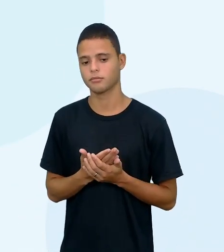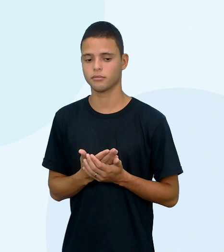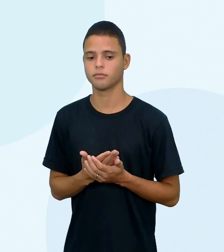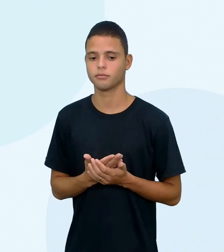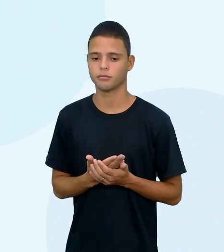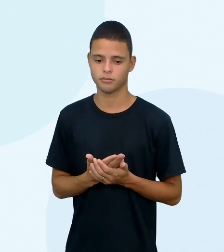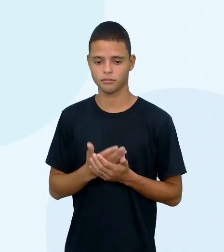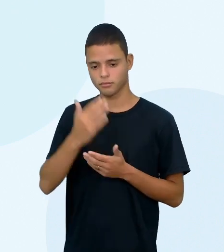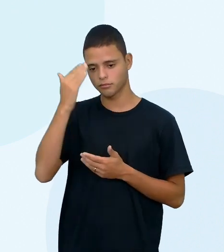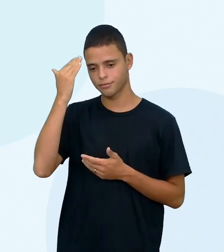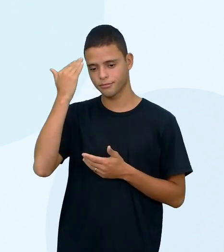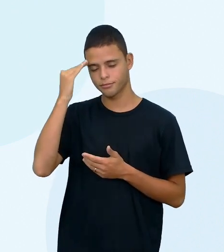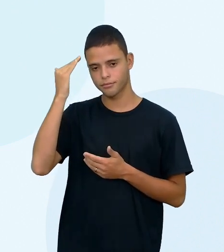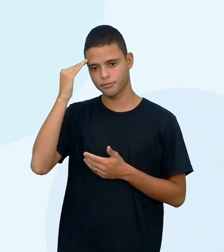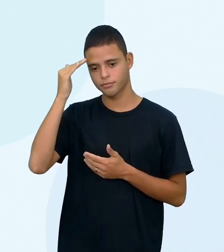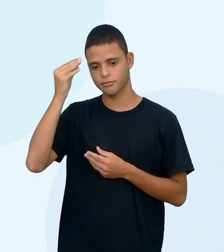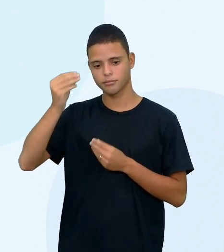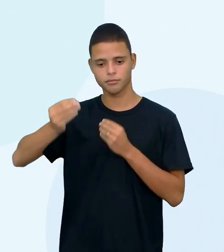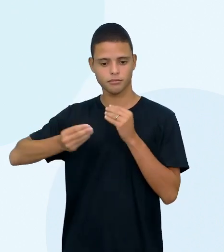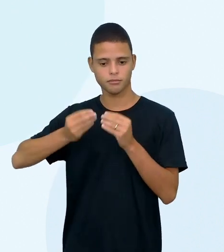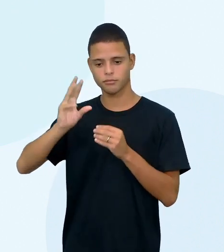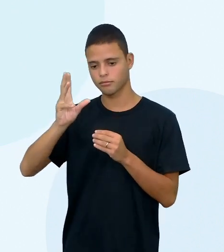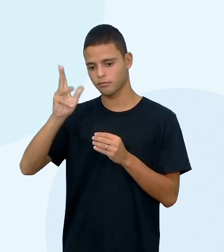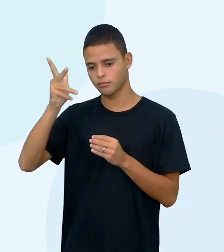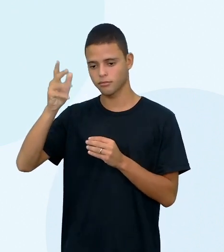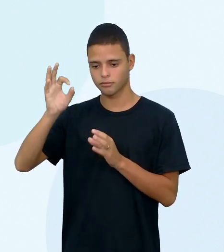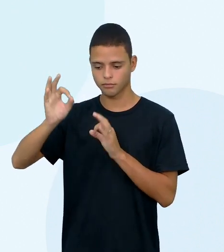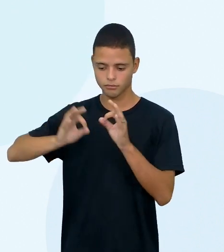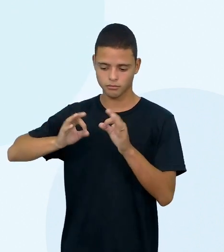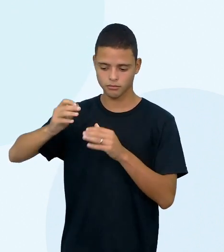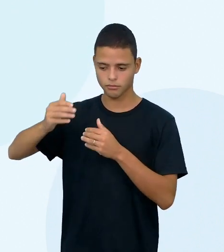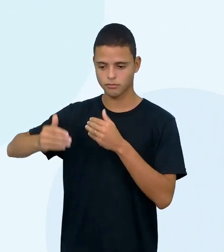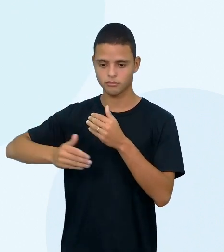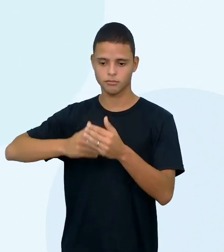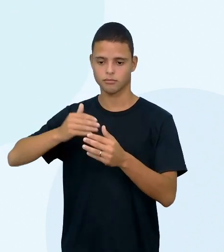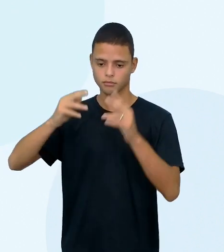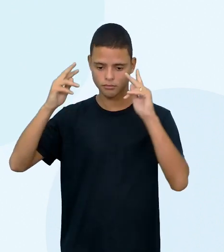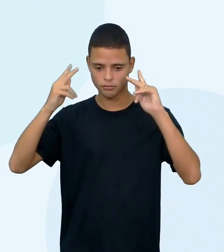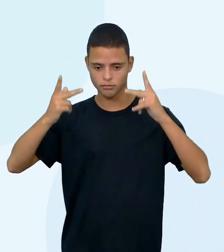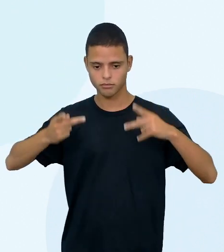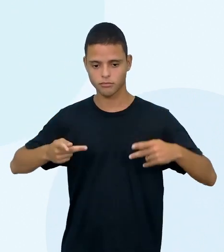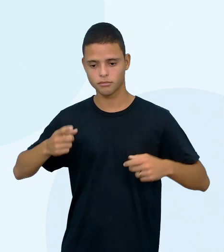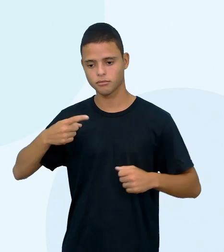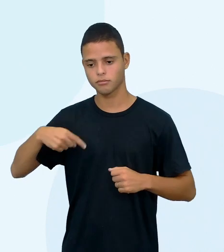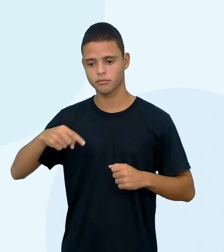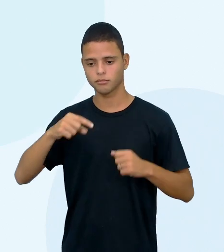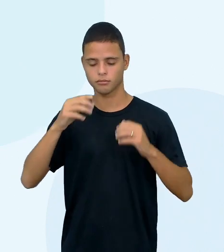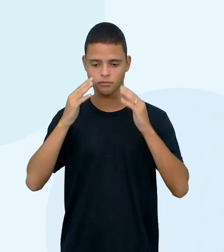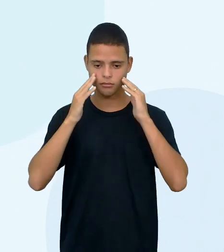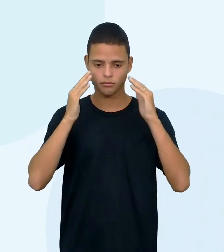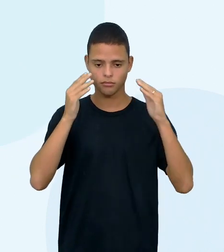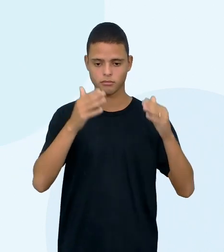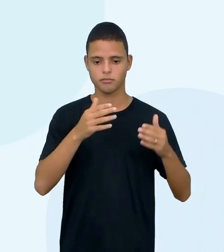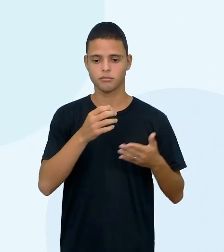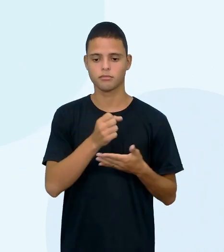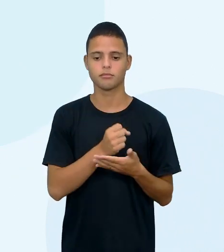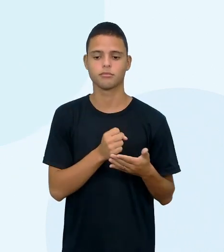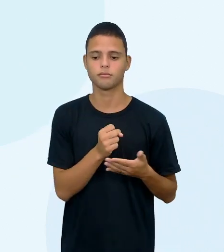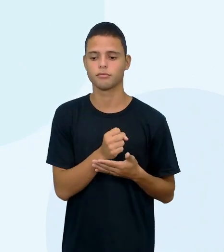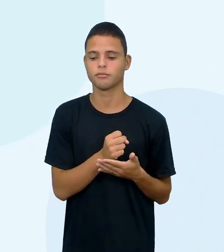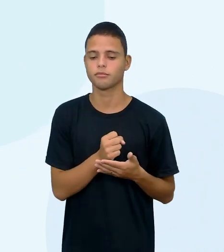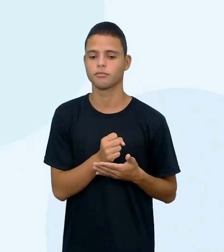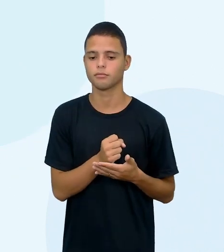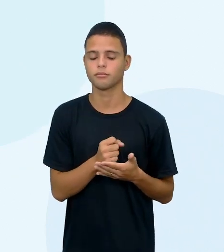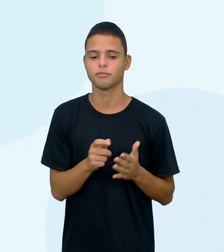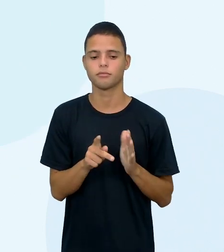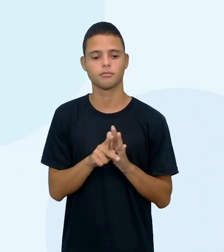é compreender, então, como ocorre o processo da digestão humana. Então, a gente vai focar, basicamente, na questão